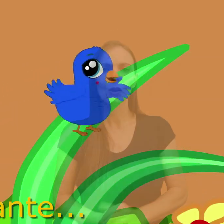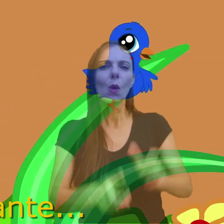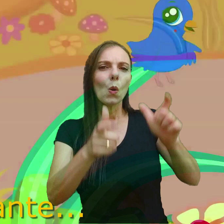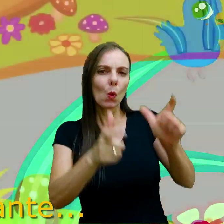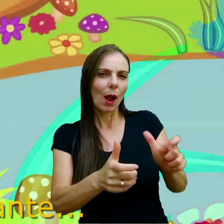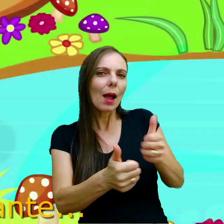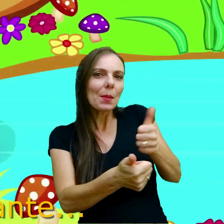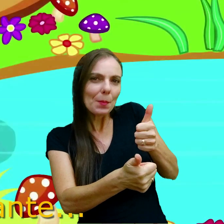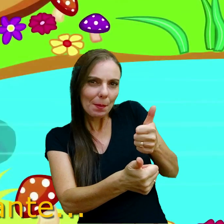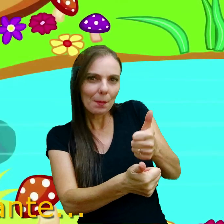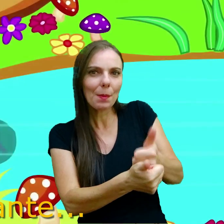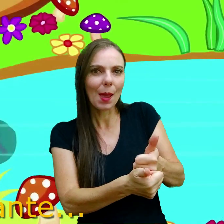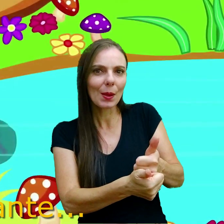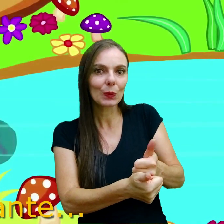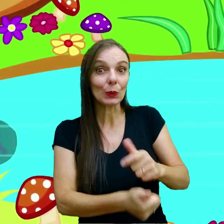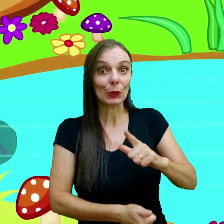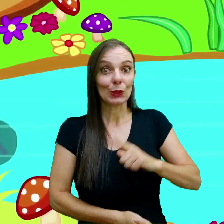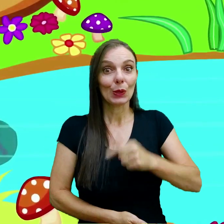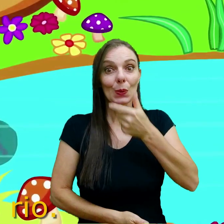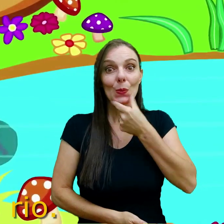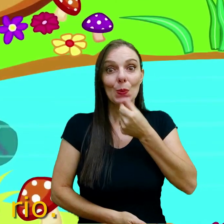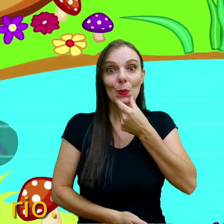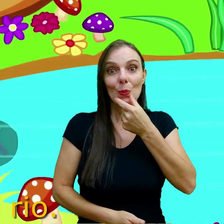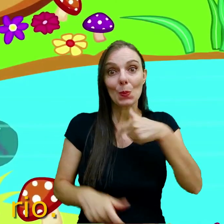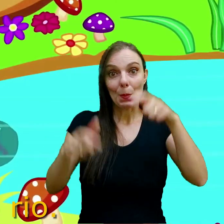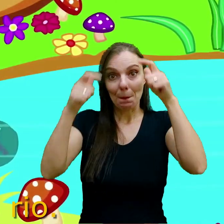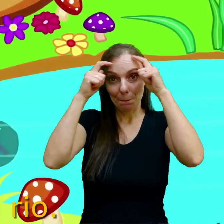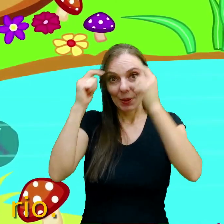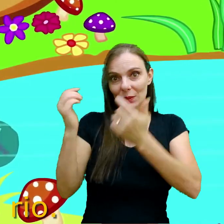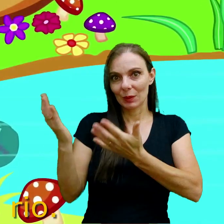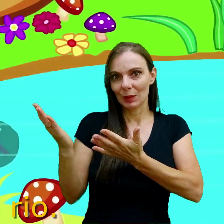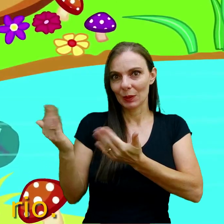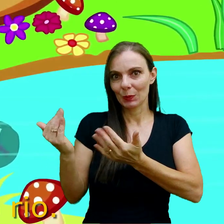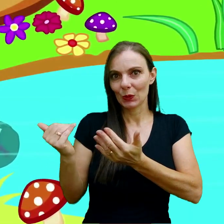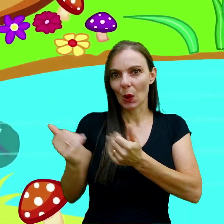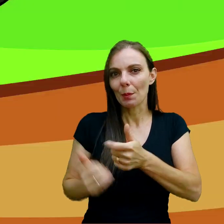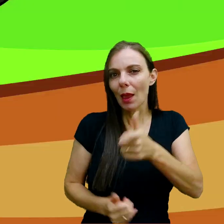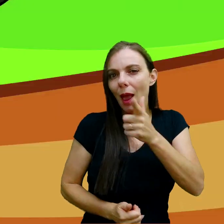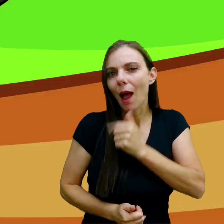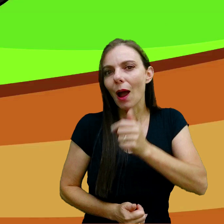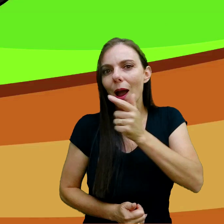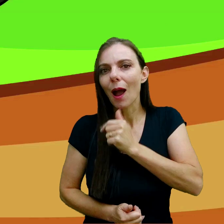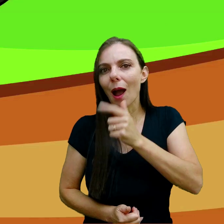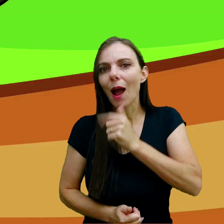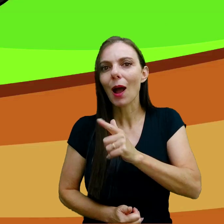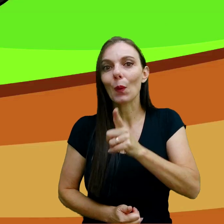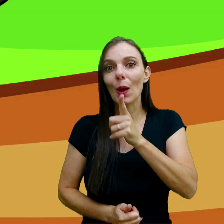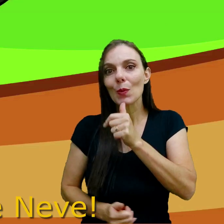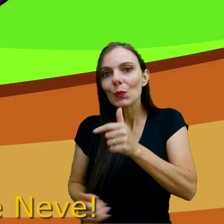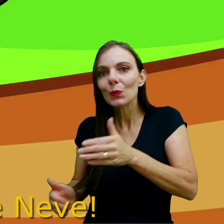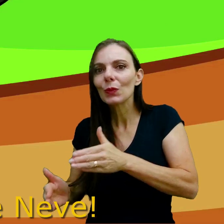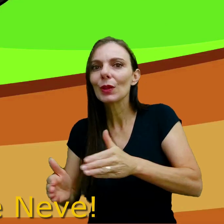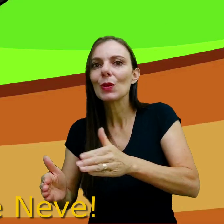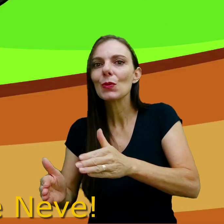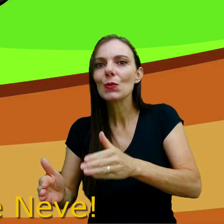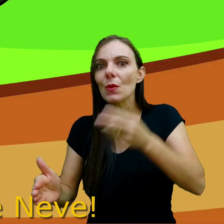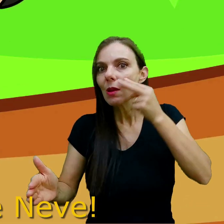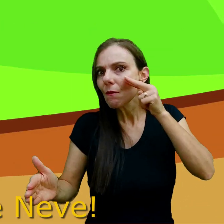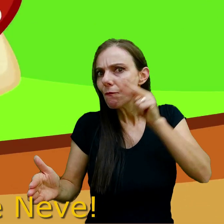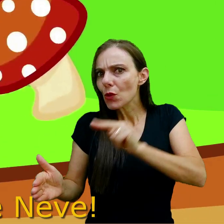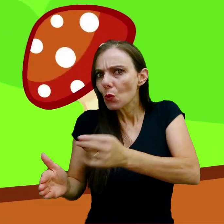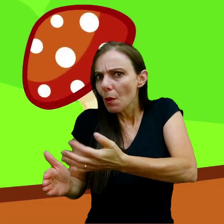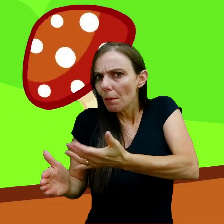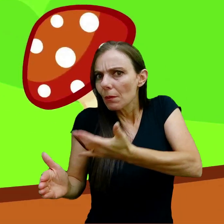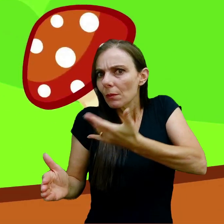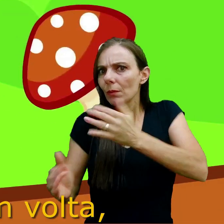Em um lugar não tão distante, um príncipe bebia água no rio, quando, de repente, vê o reflexo de